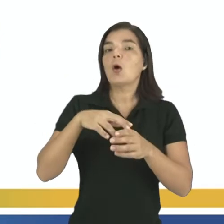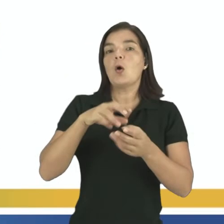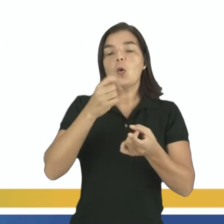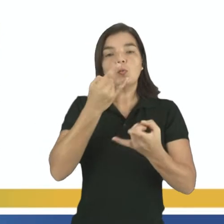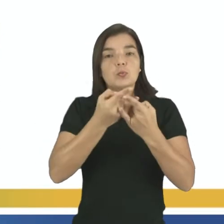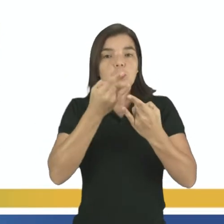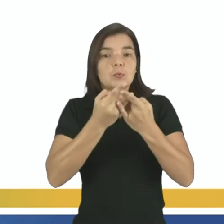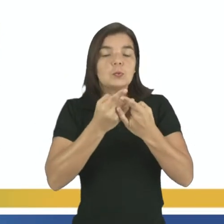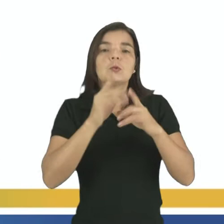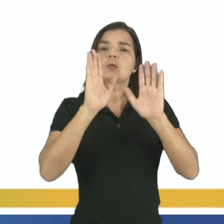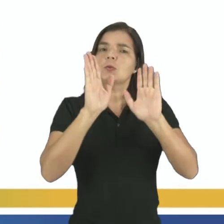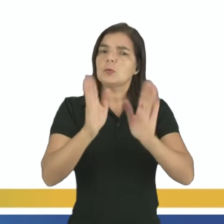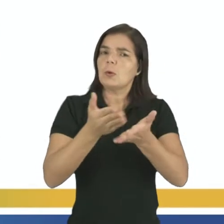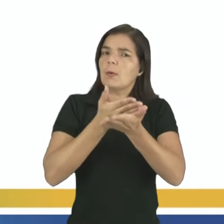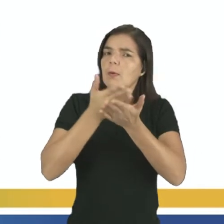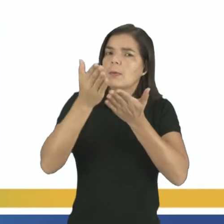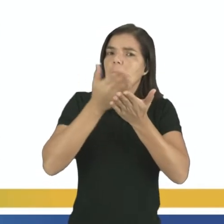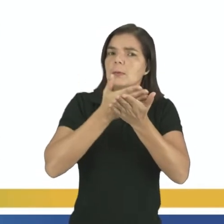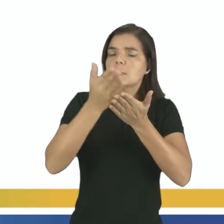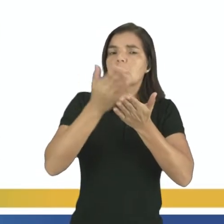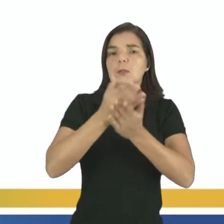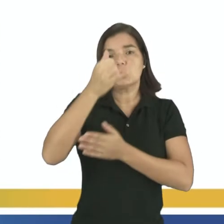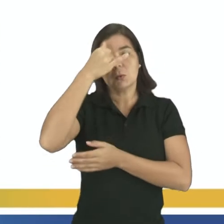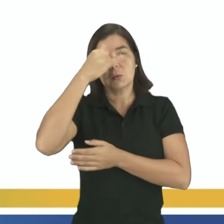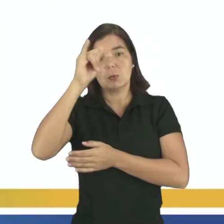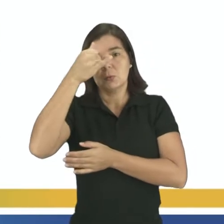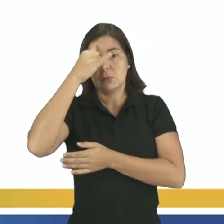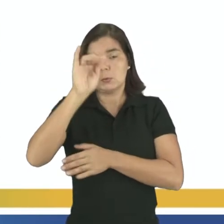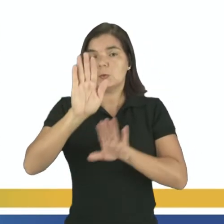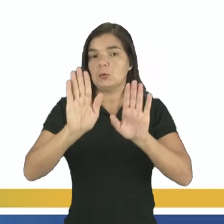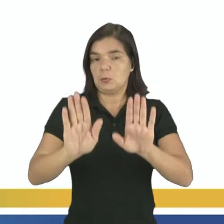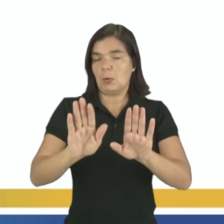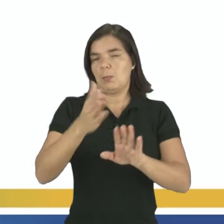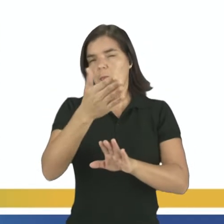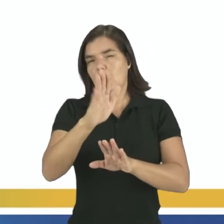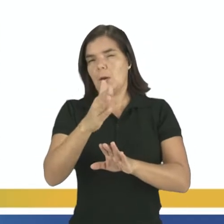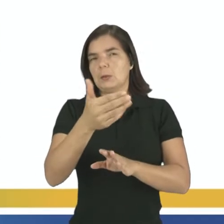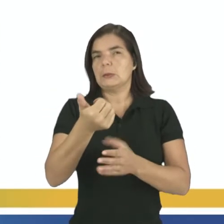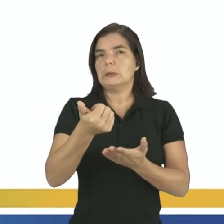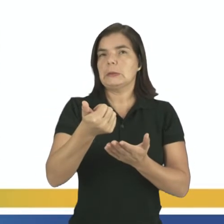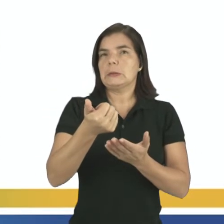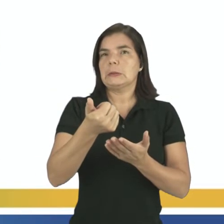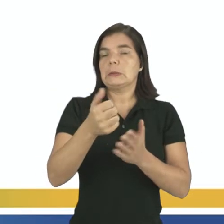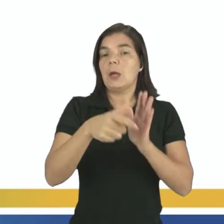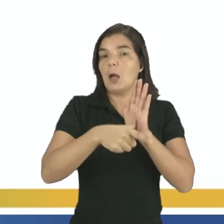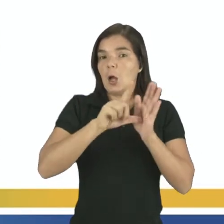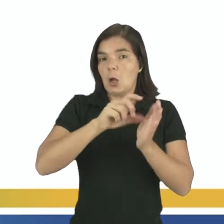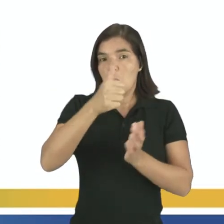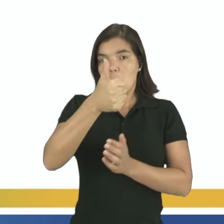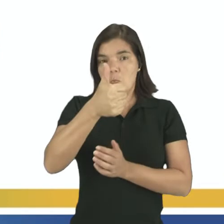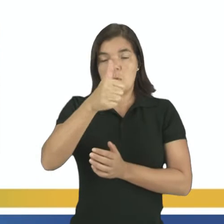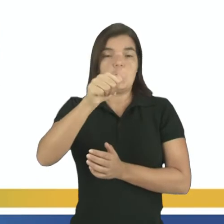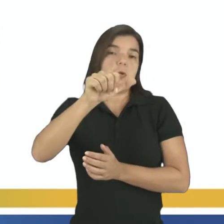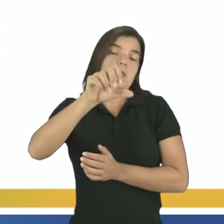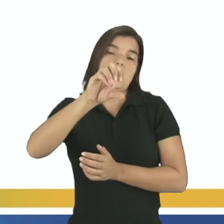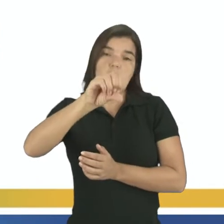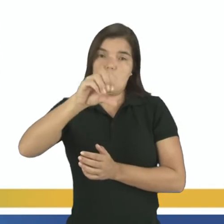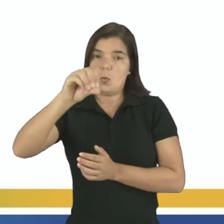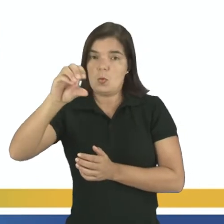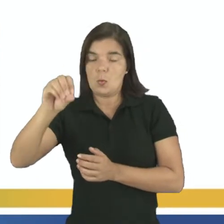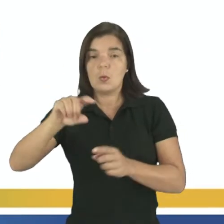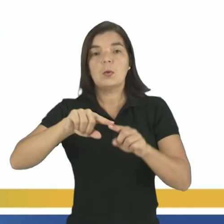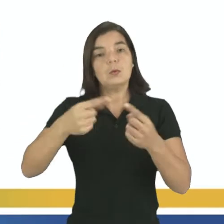preservativos, eles já começaram a ser inventados ali perto de um pouco antes de 1900, e